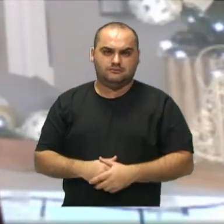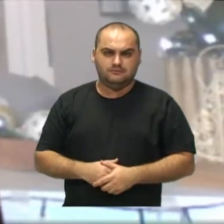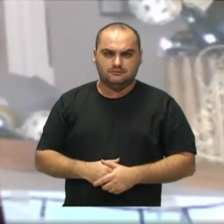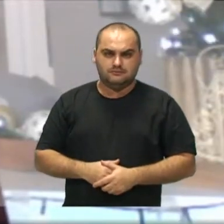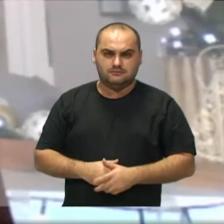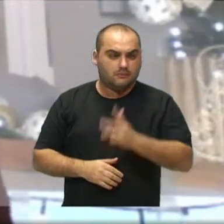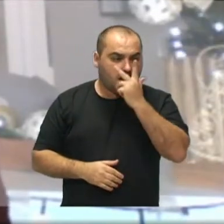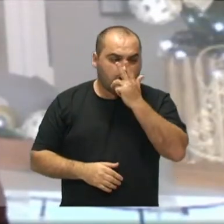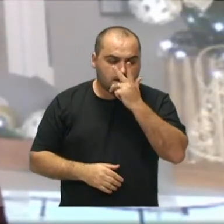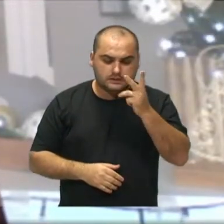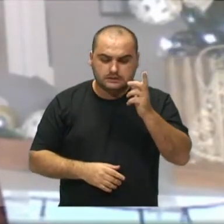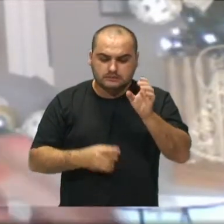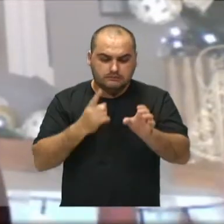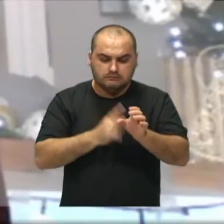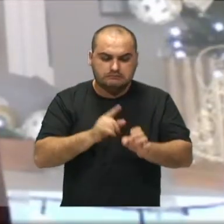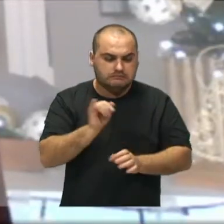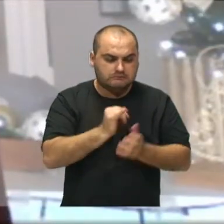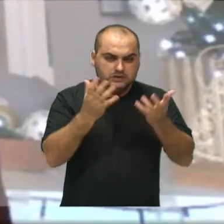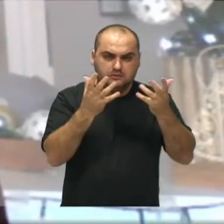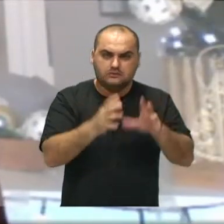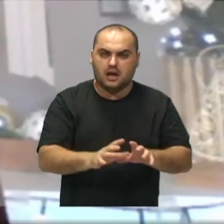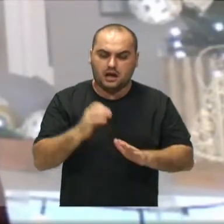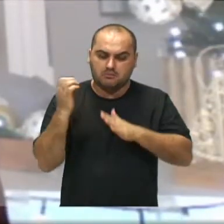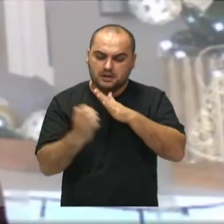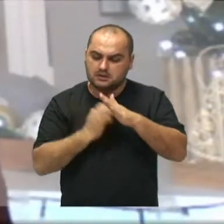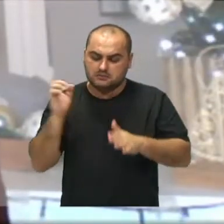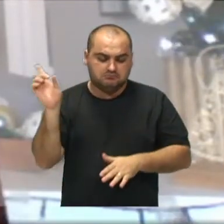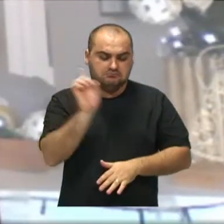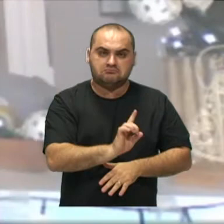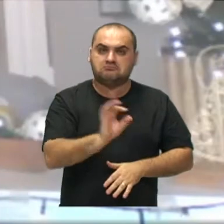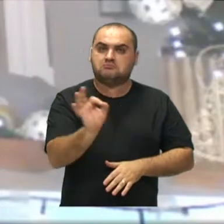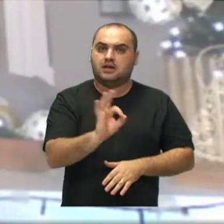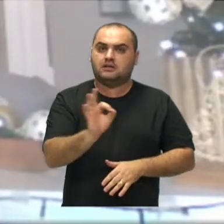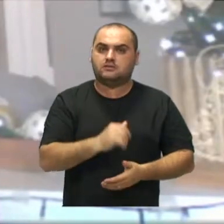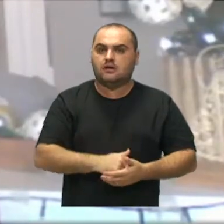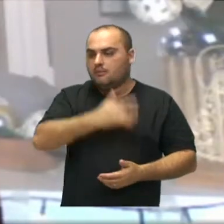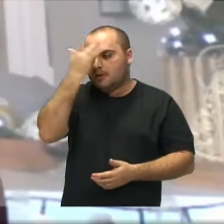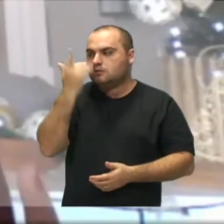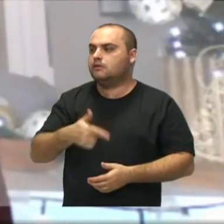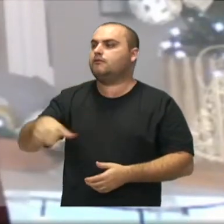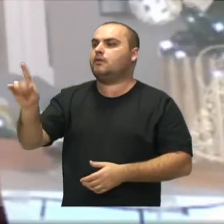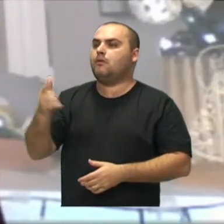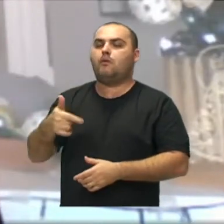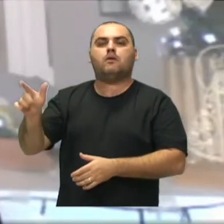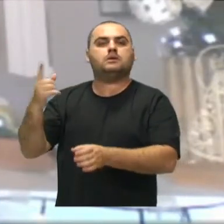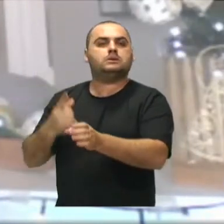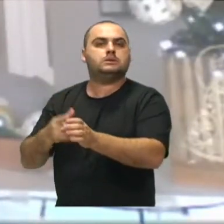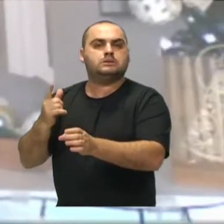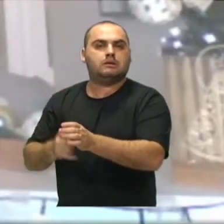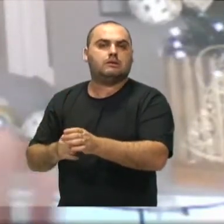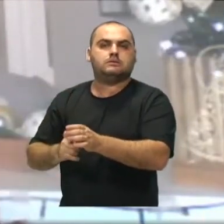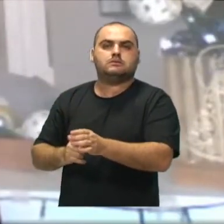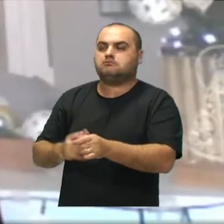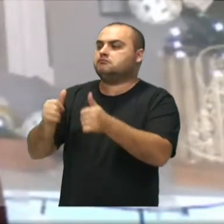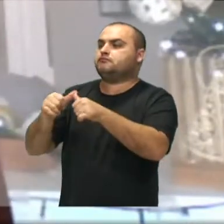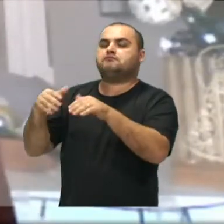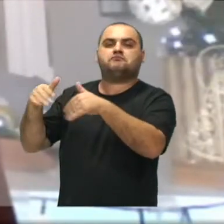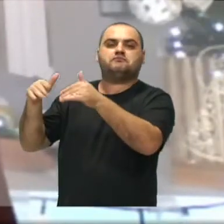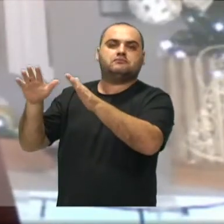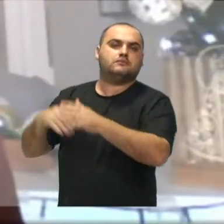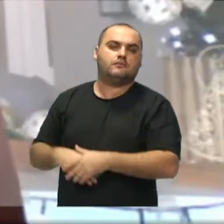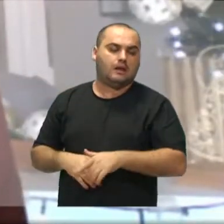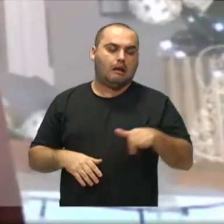seus comércios aqui, estão indo para Navegantes, estão indo para Penha, estão indo para Pissarros, Balneário, mas não estão vindo para Itajaí. Então, tem proposta para isso é um